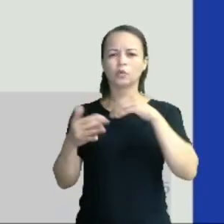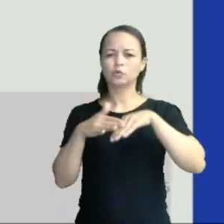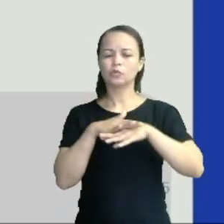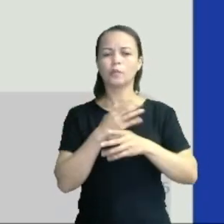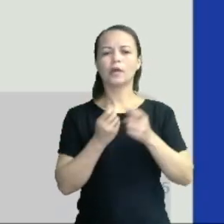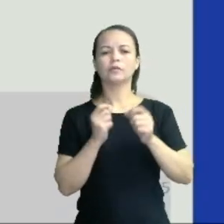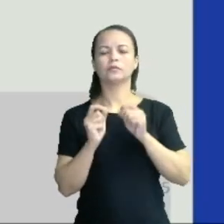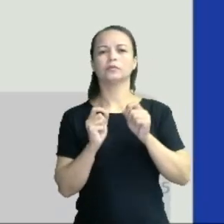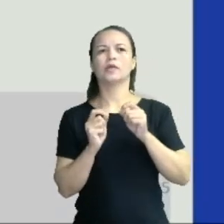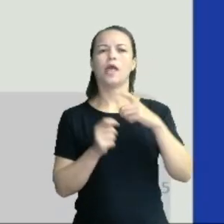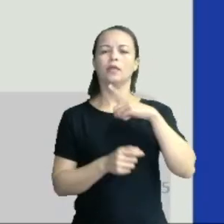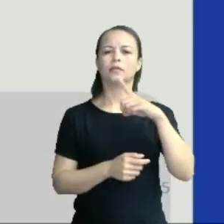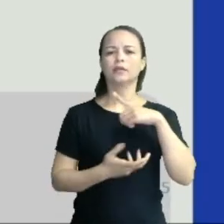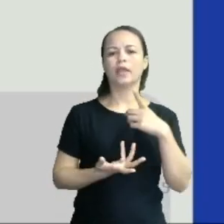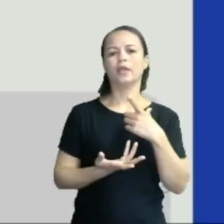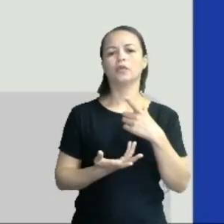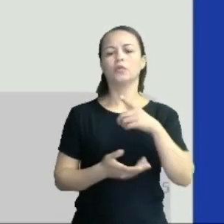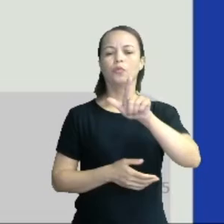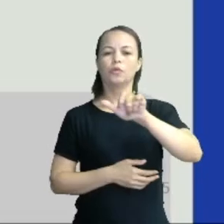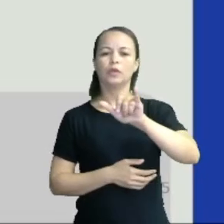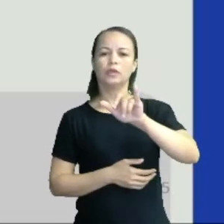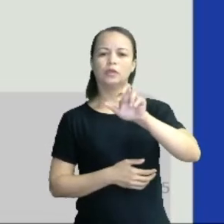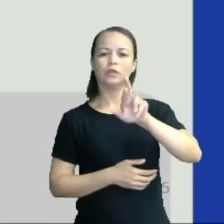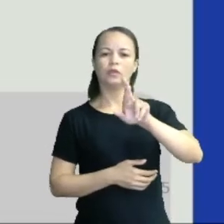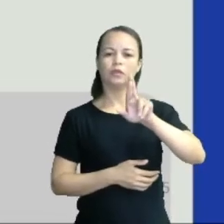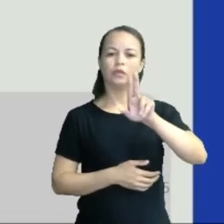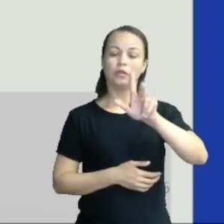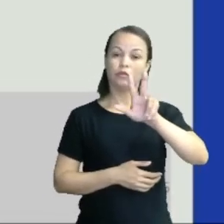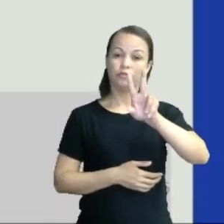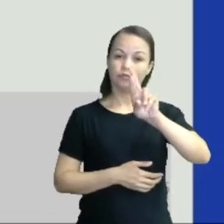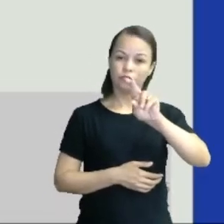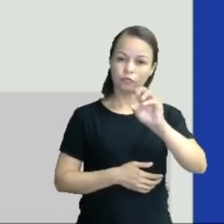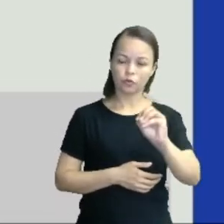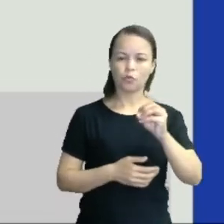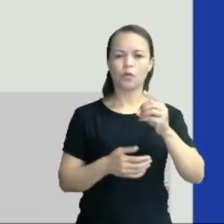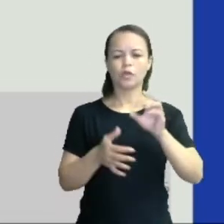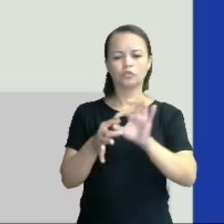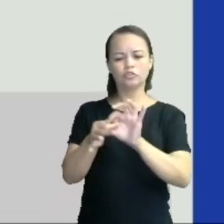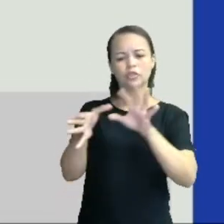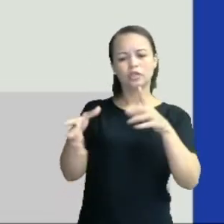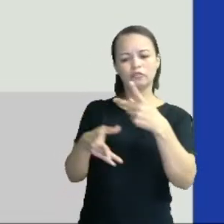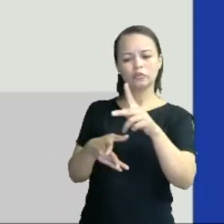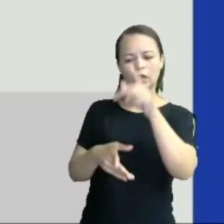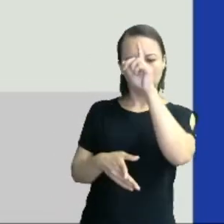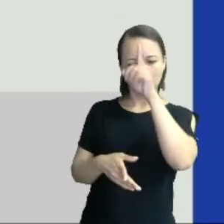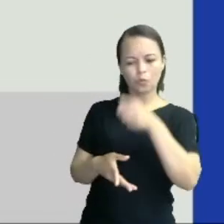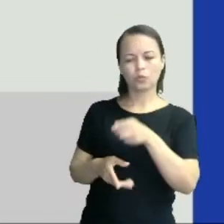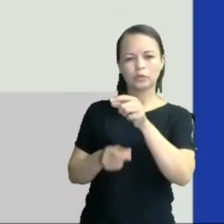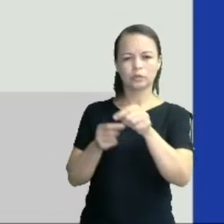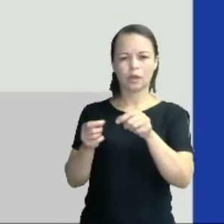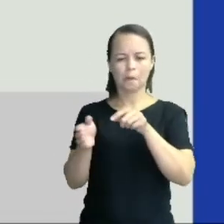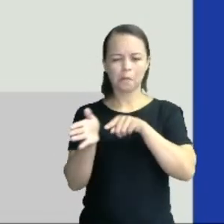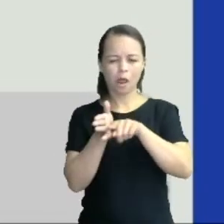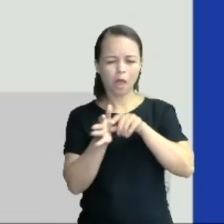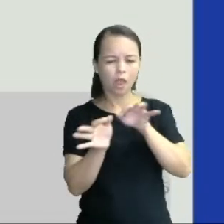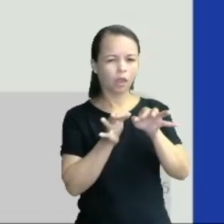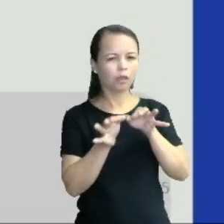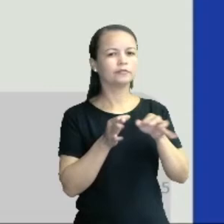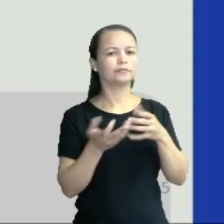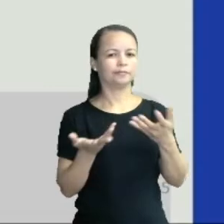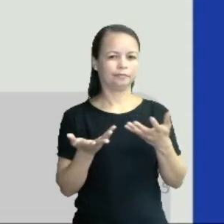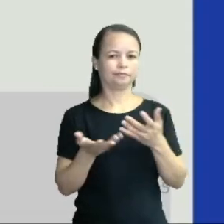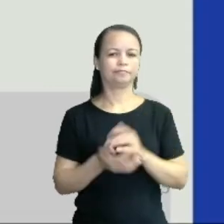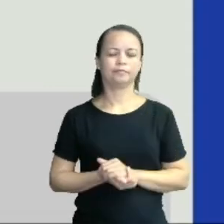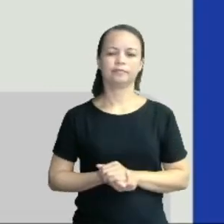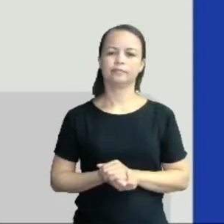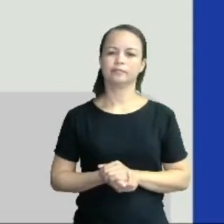livro do verbo livrar. Eu te livro da acusação de estar planejando algo.